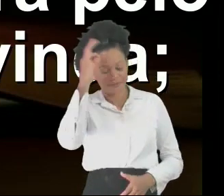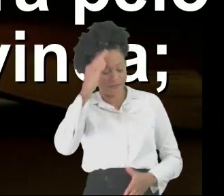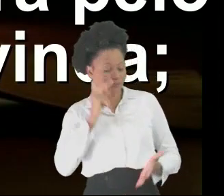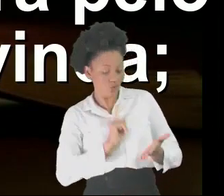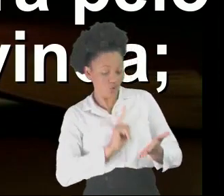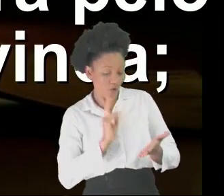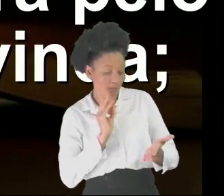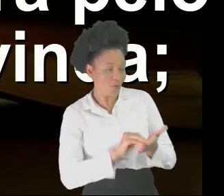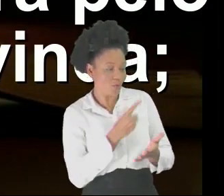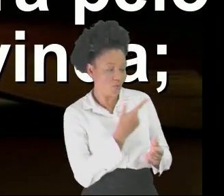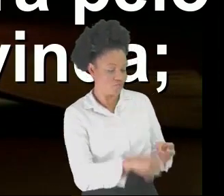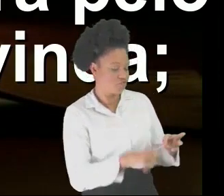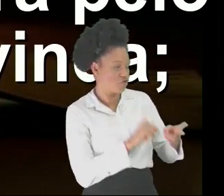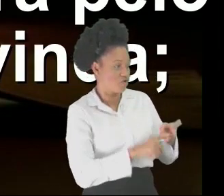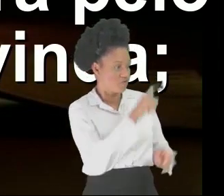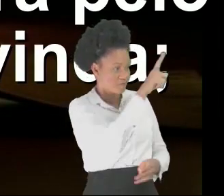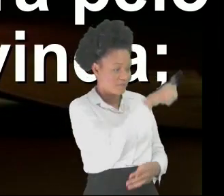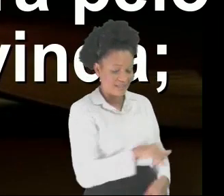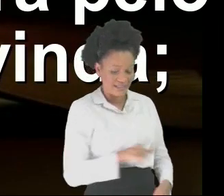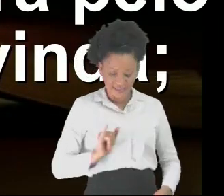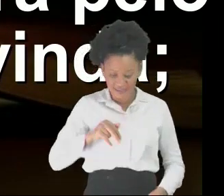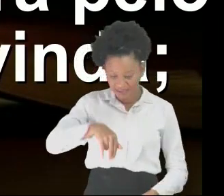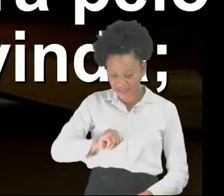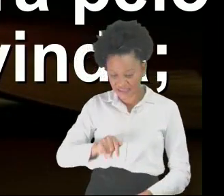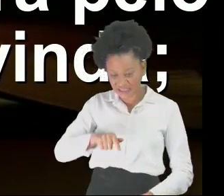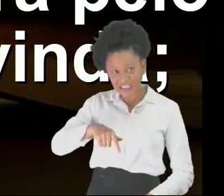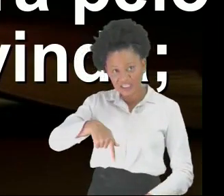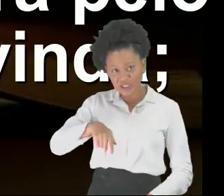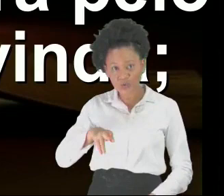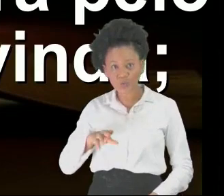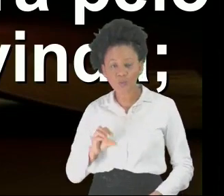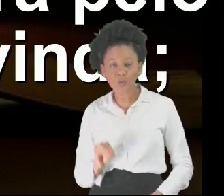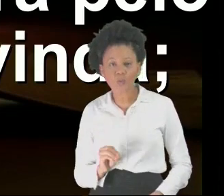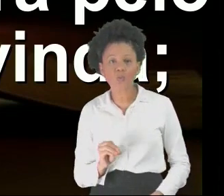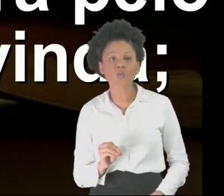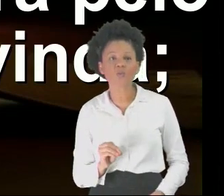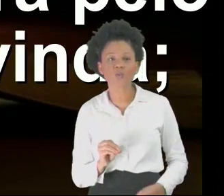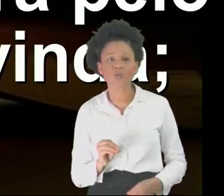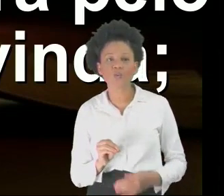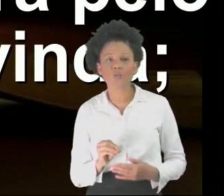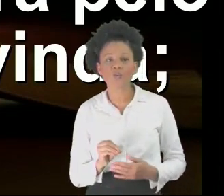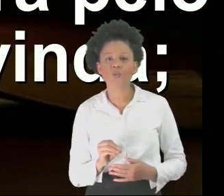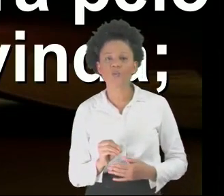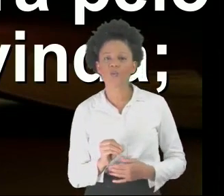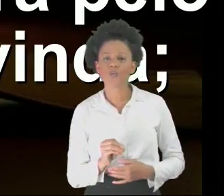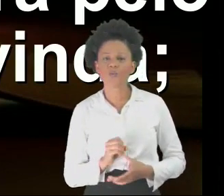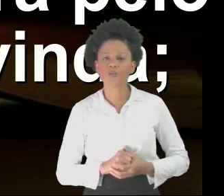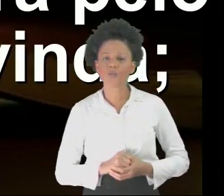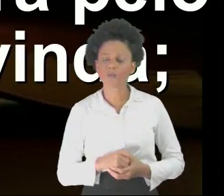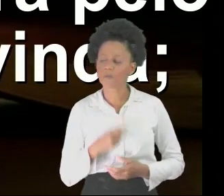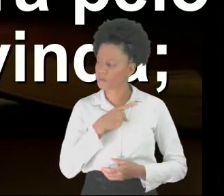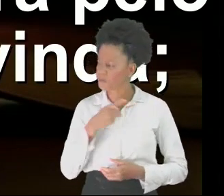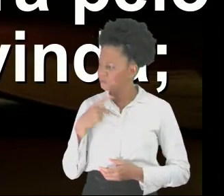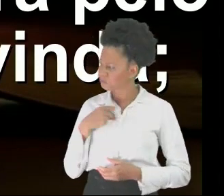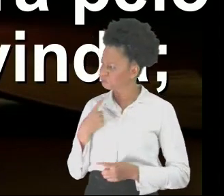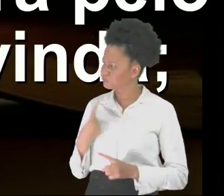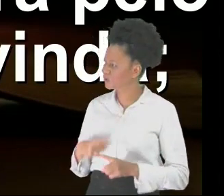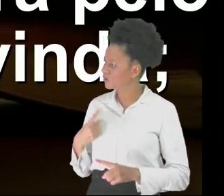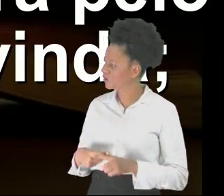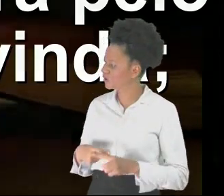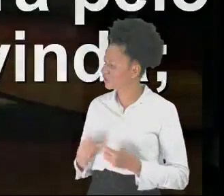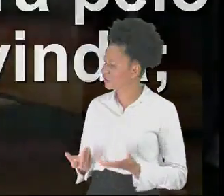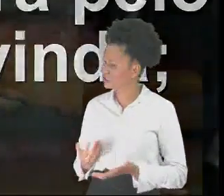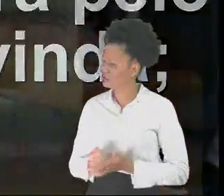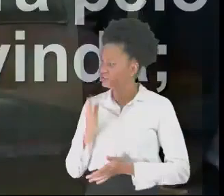chamado de quê? Iníquo. Ele é chamado de iníquo. Pastor Isaldo, por que é que o anticristo?